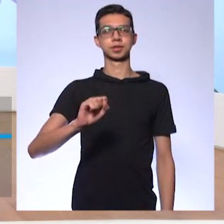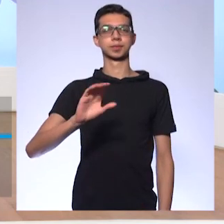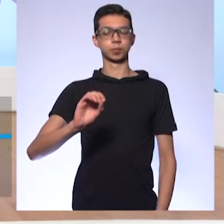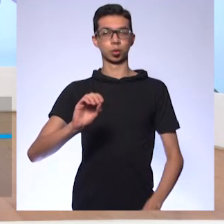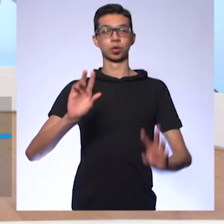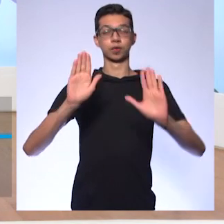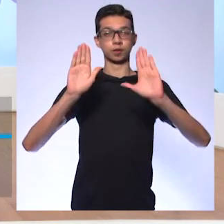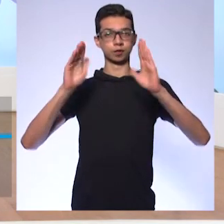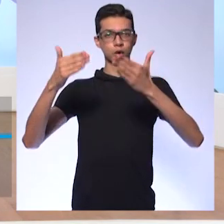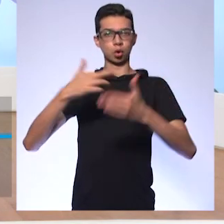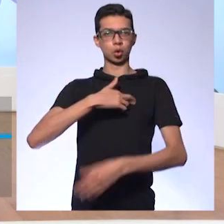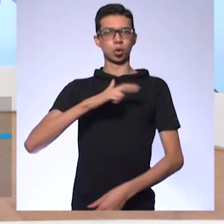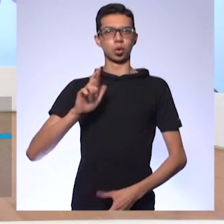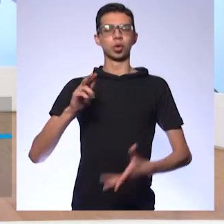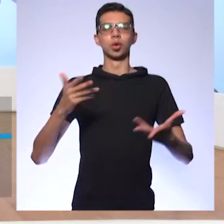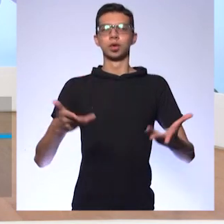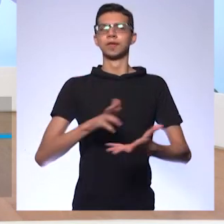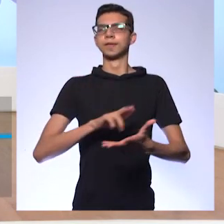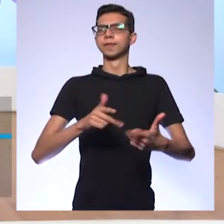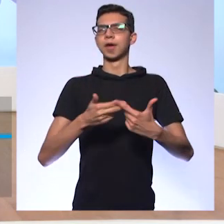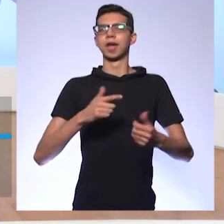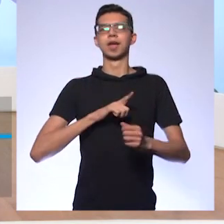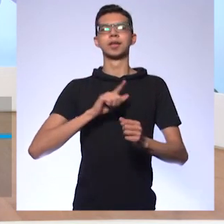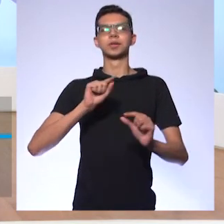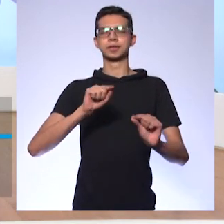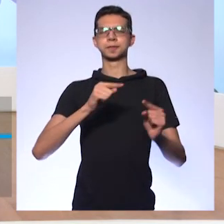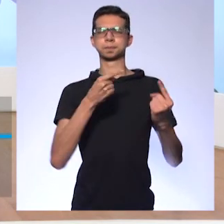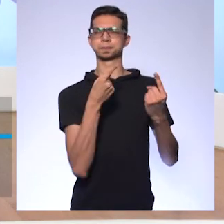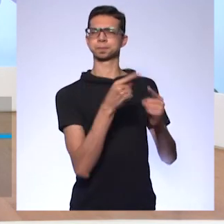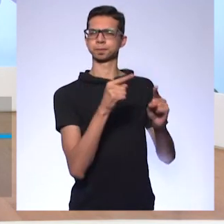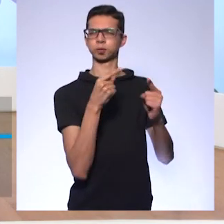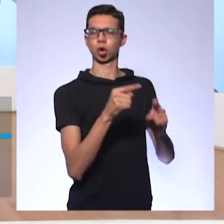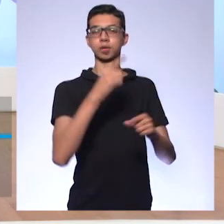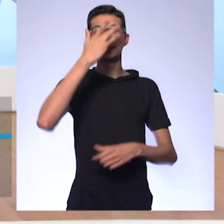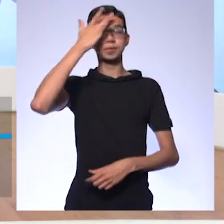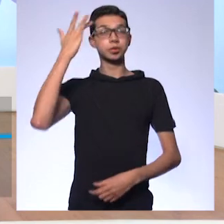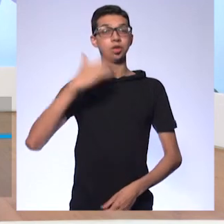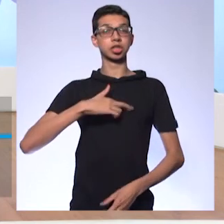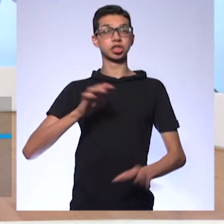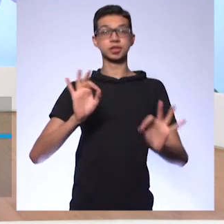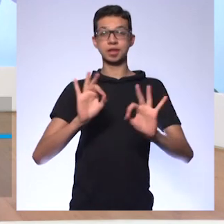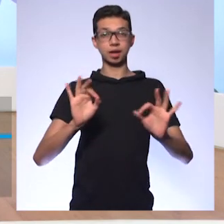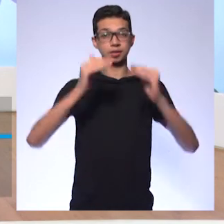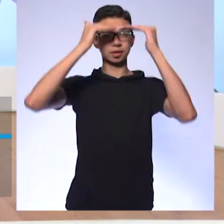Então, era muita perseguição para aqueles que não seguissem a